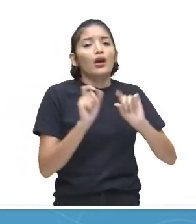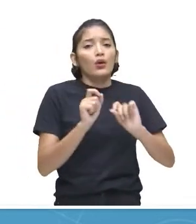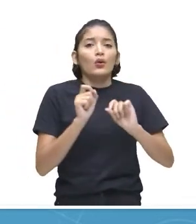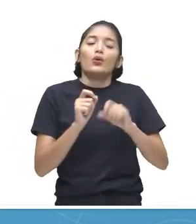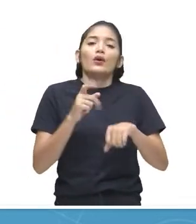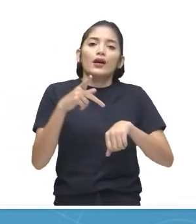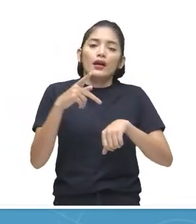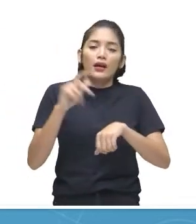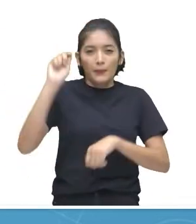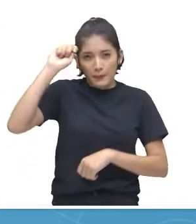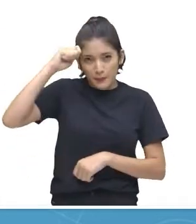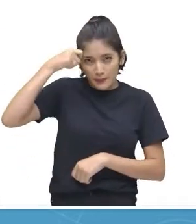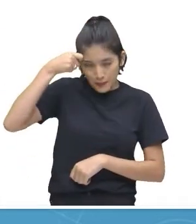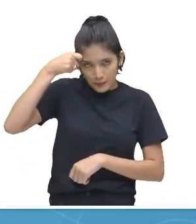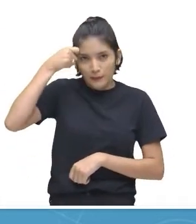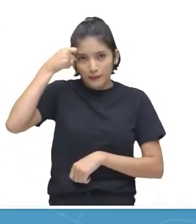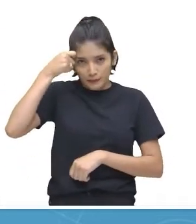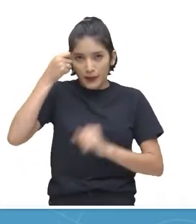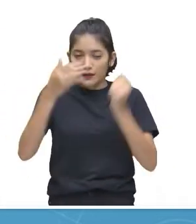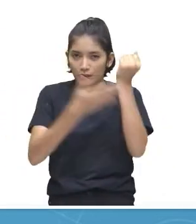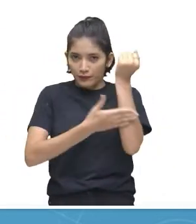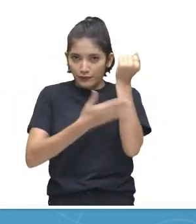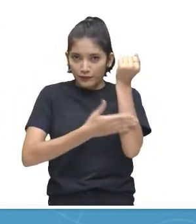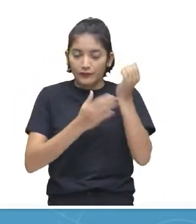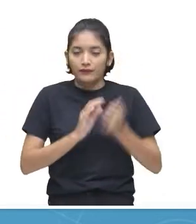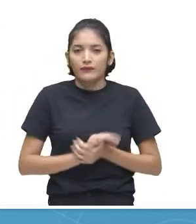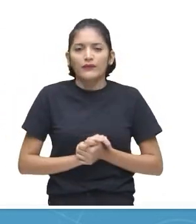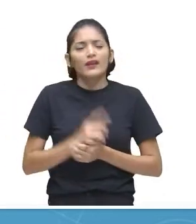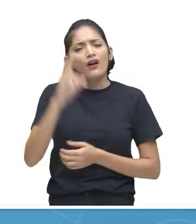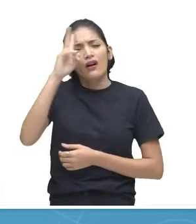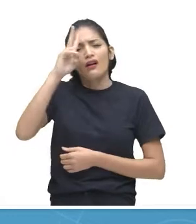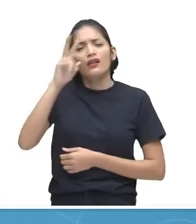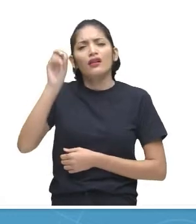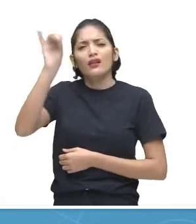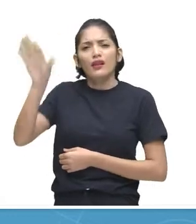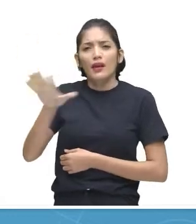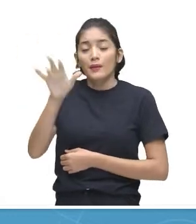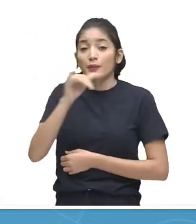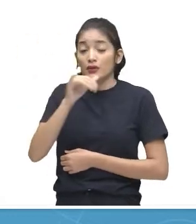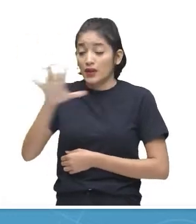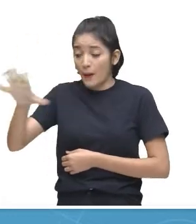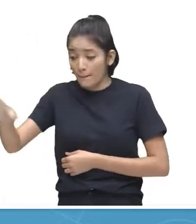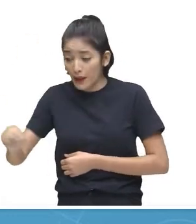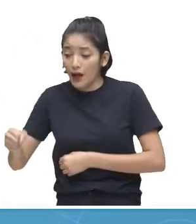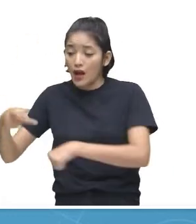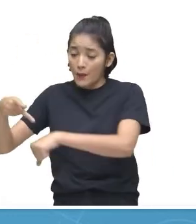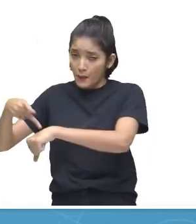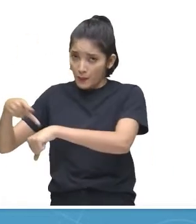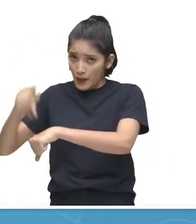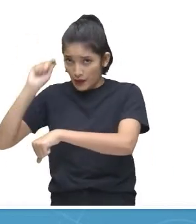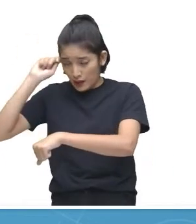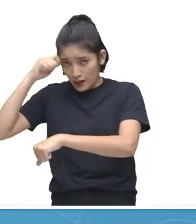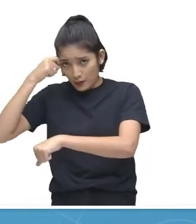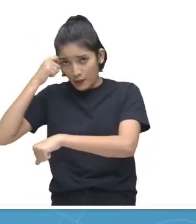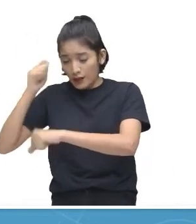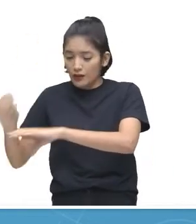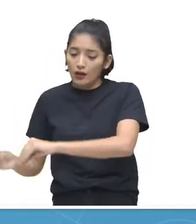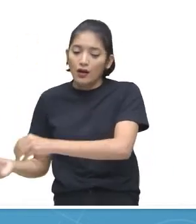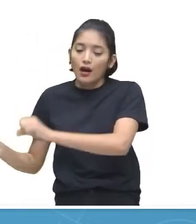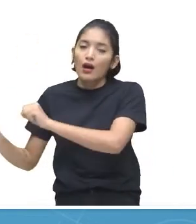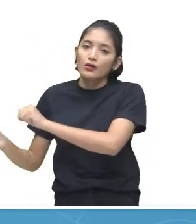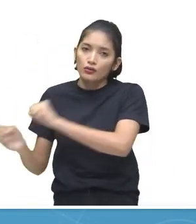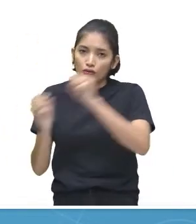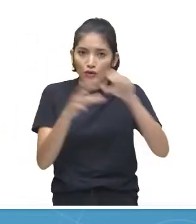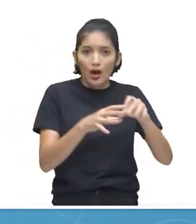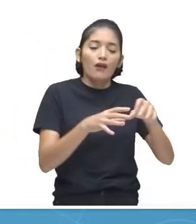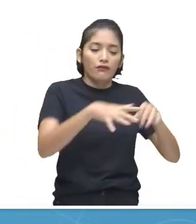de energia. Aí vocês podem lembrar de algum desenho onde se usava, o personagem pegava pedras pretas, que era o carvão mineral, e jogava, né,